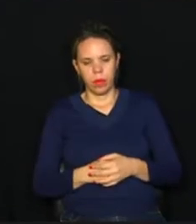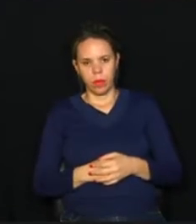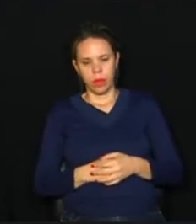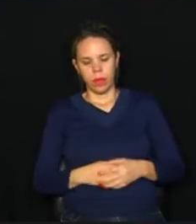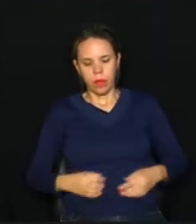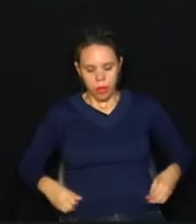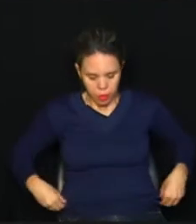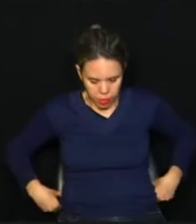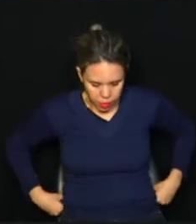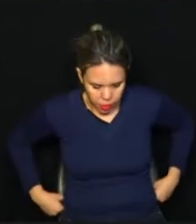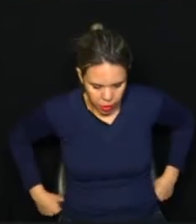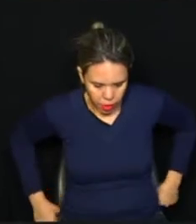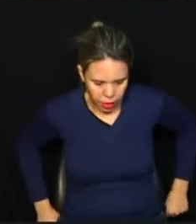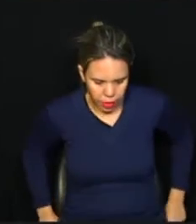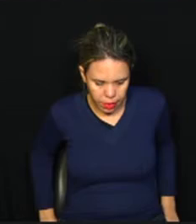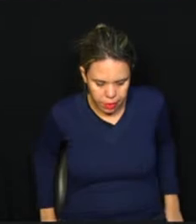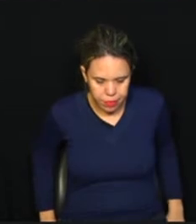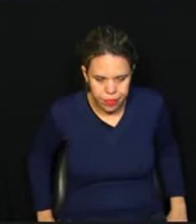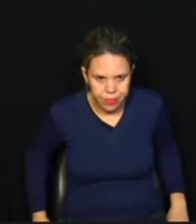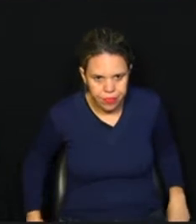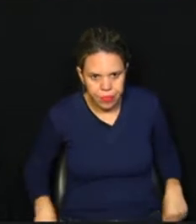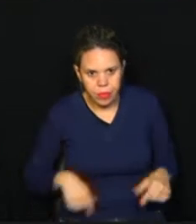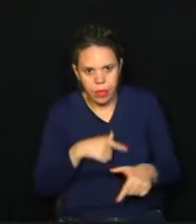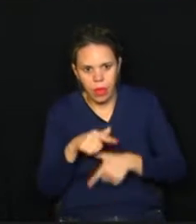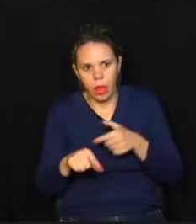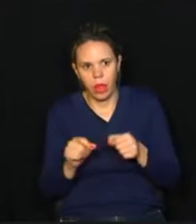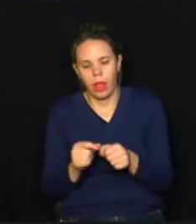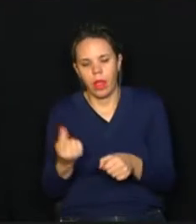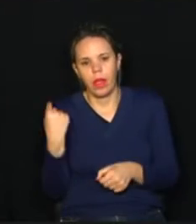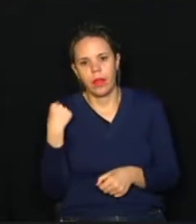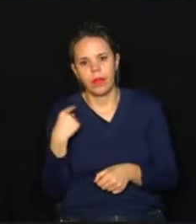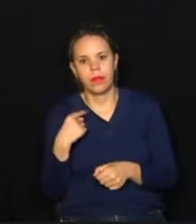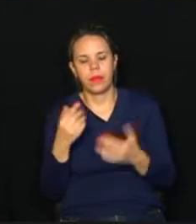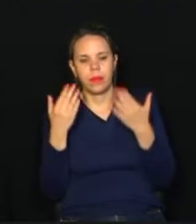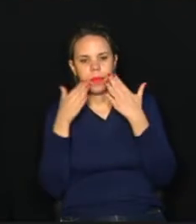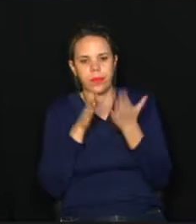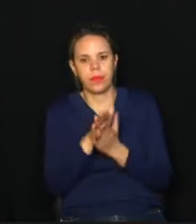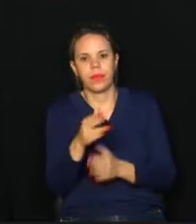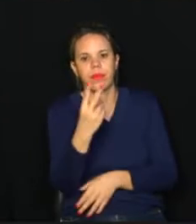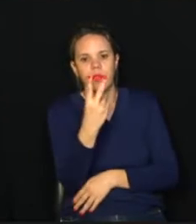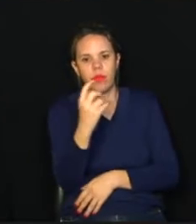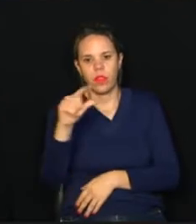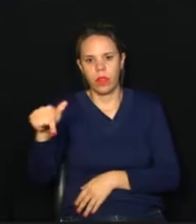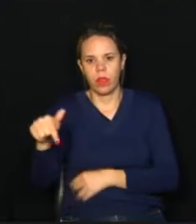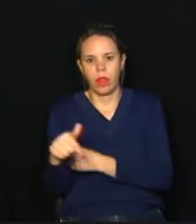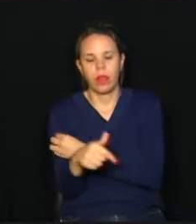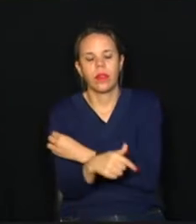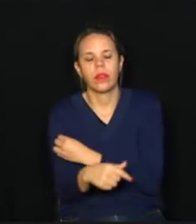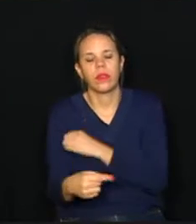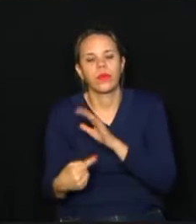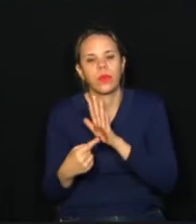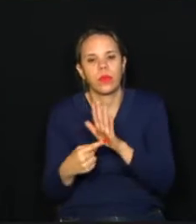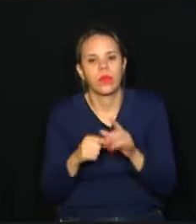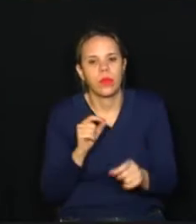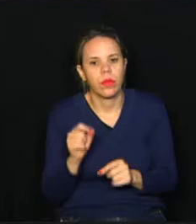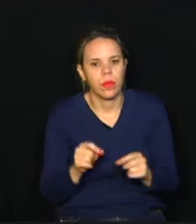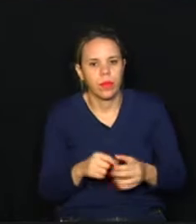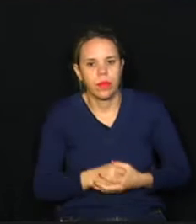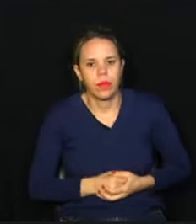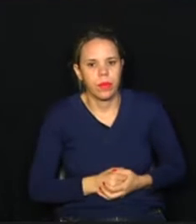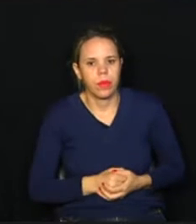Um trabalho que eles fizeram e publicaram em 2017 mostra que